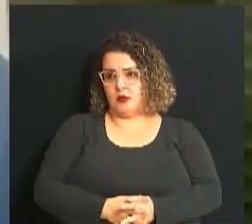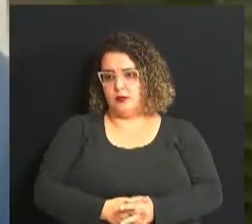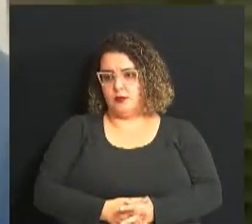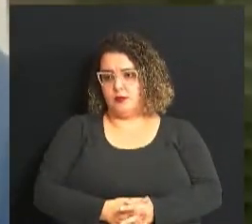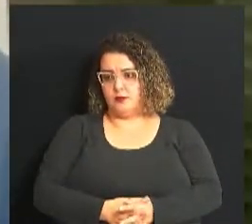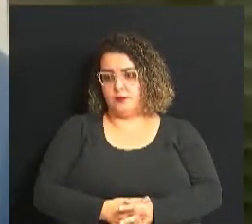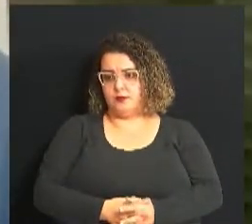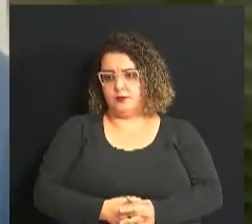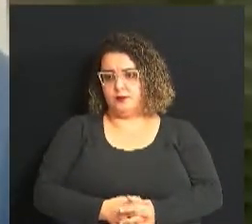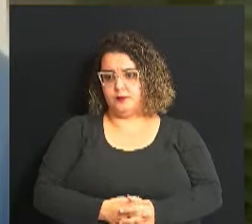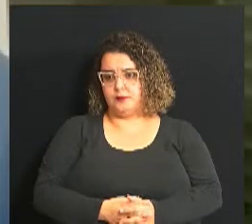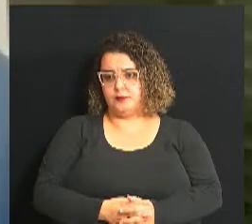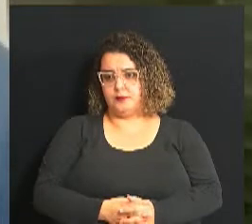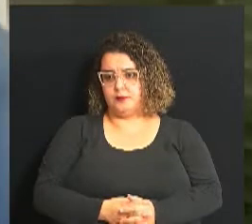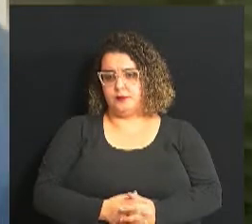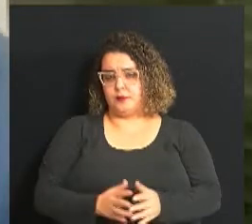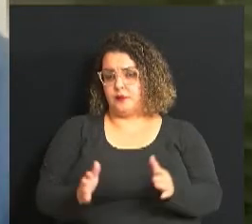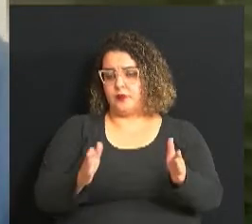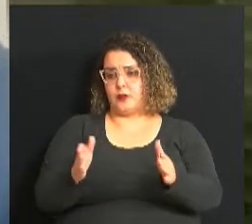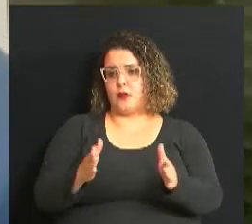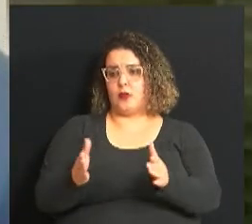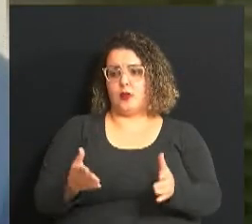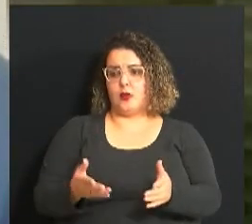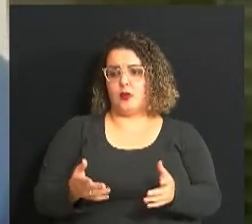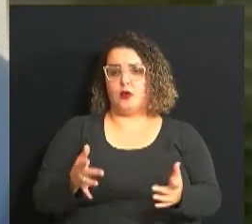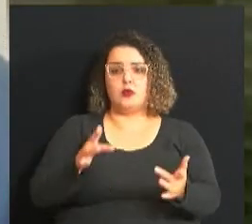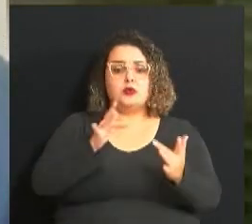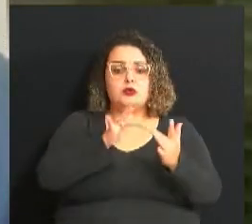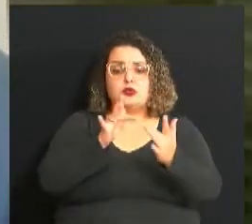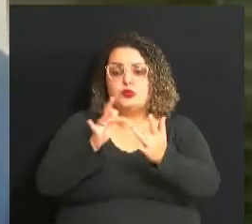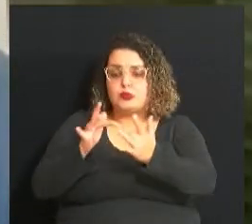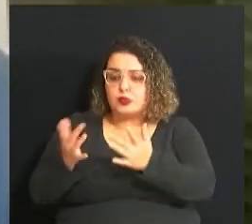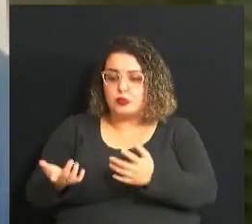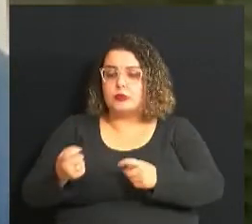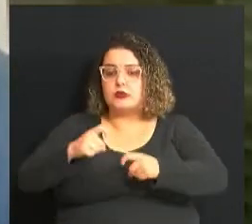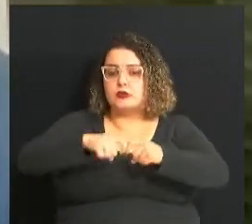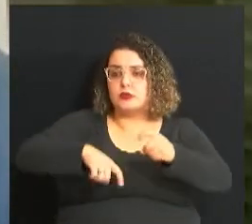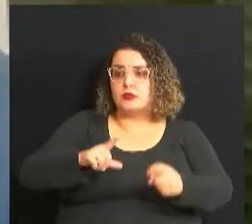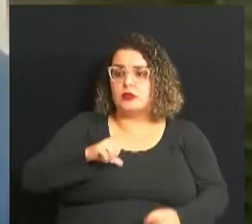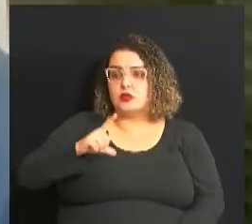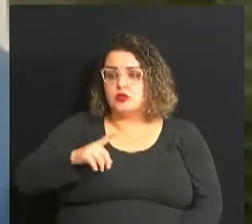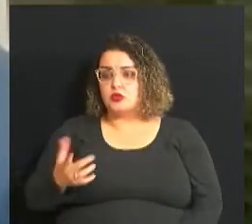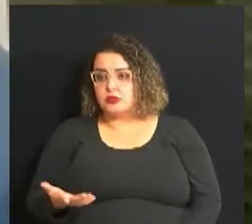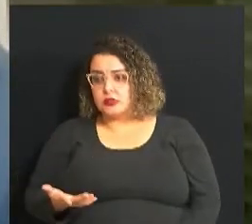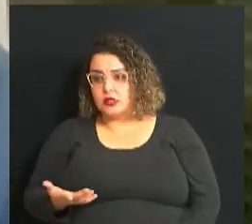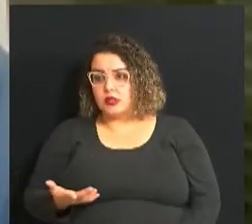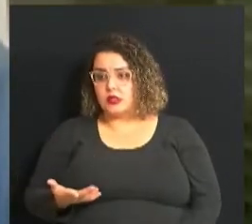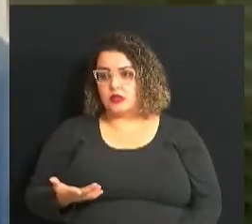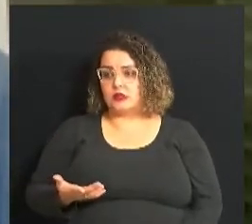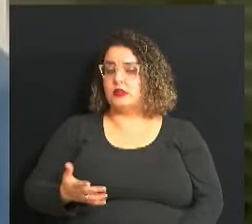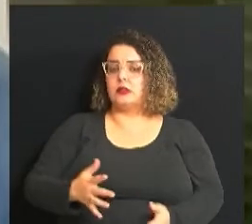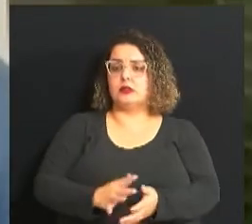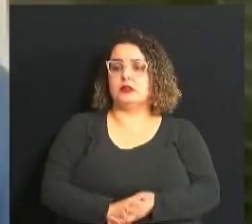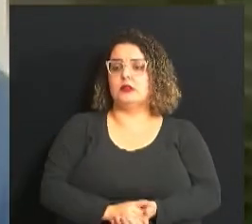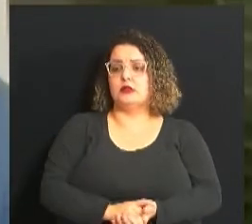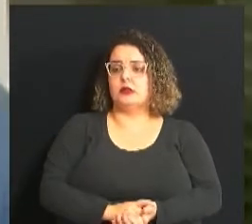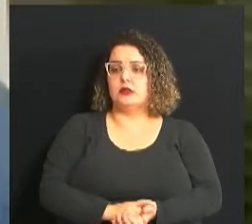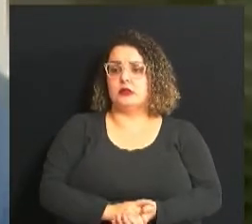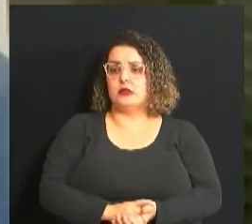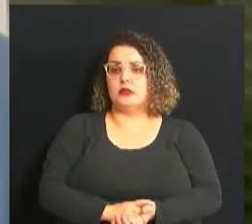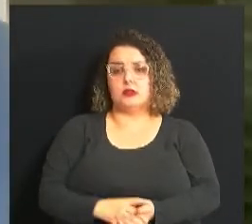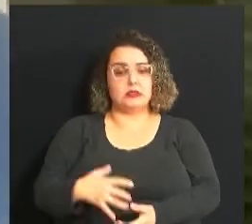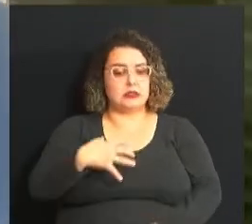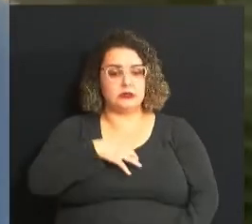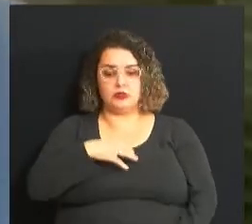vamos dizer, os contatos sexuais que ele tem, os contatos sejam de sintomas que ele pode